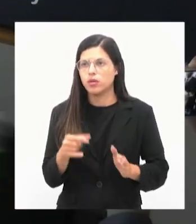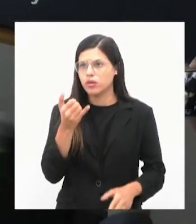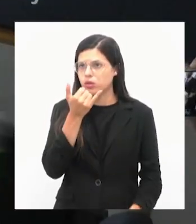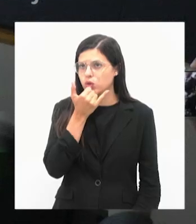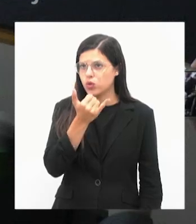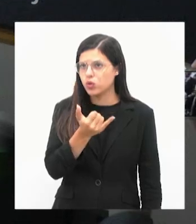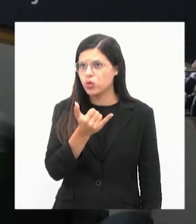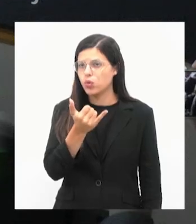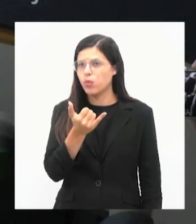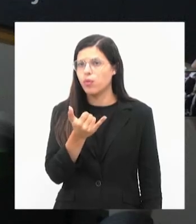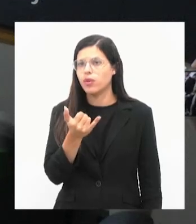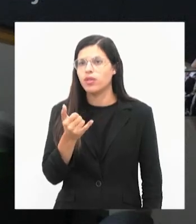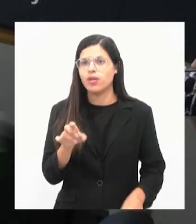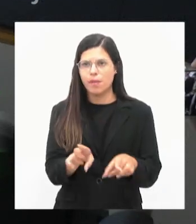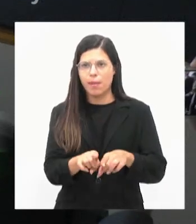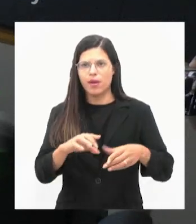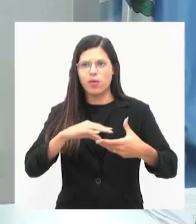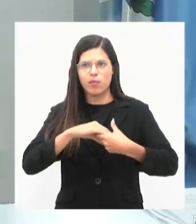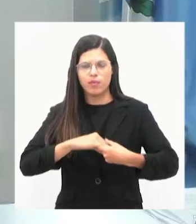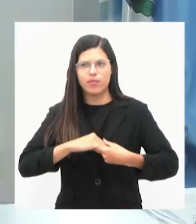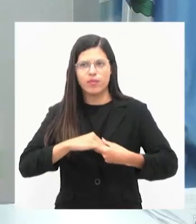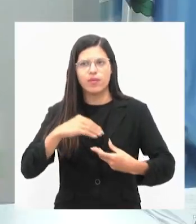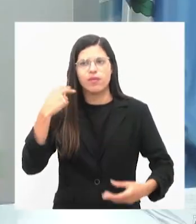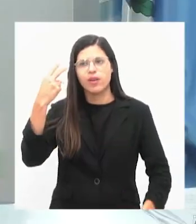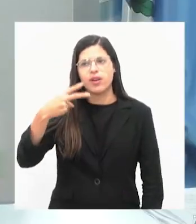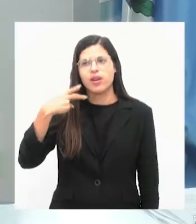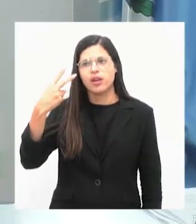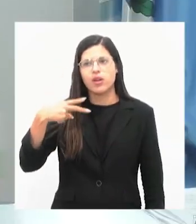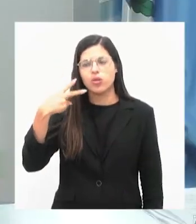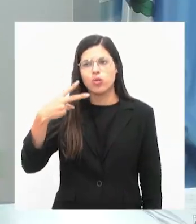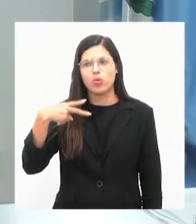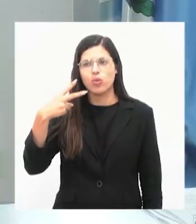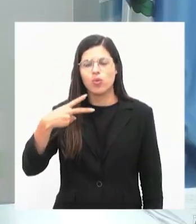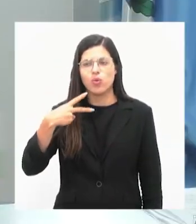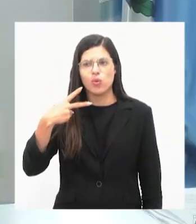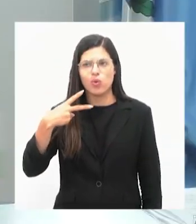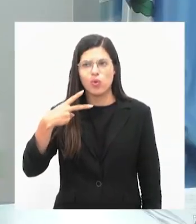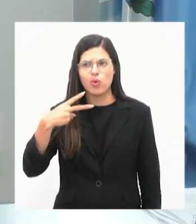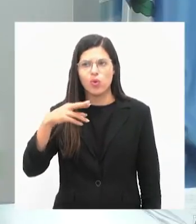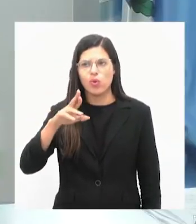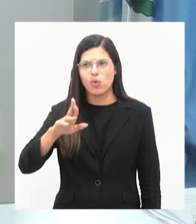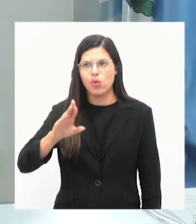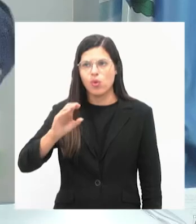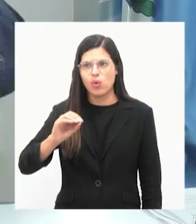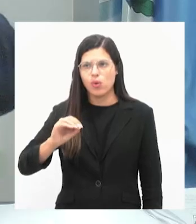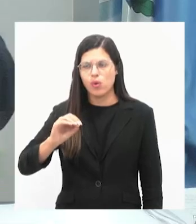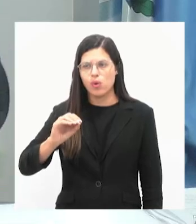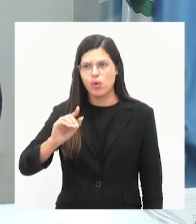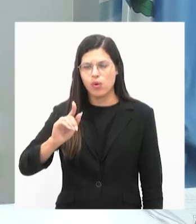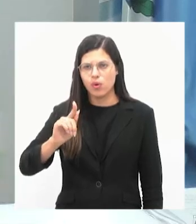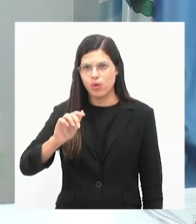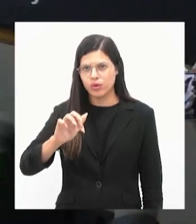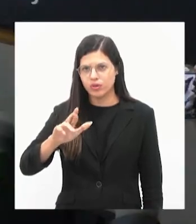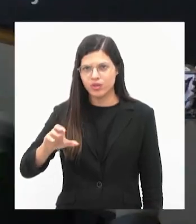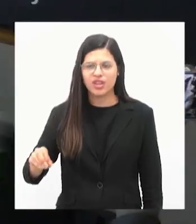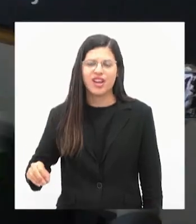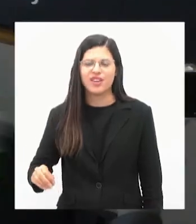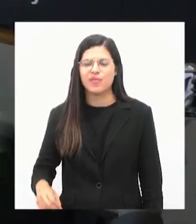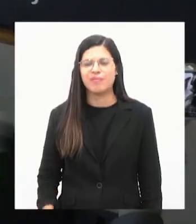irmão, vereador do Rio de Janeiro, porque a gente já fala deputado, vereador Rogério Amorim. Está profetizando aqui, ó.